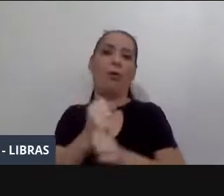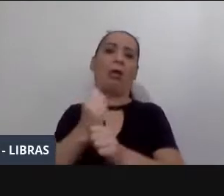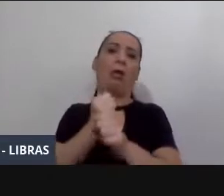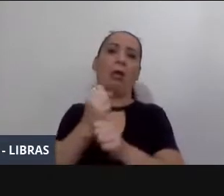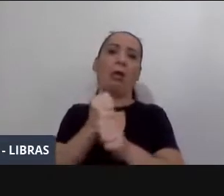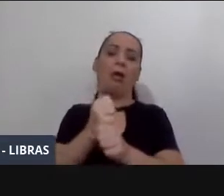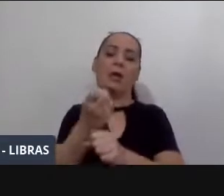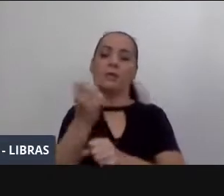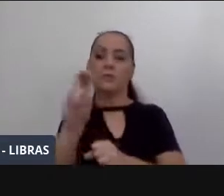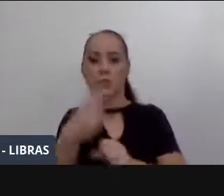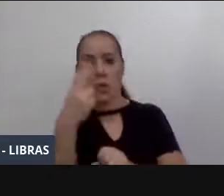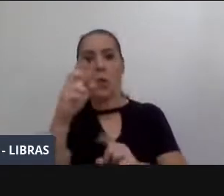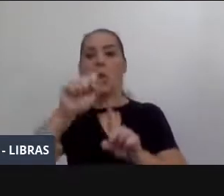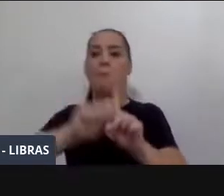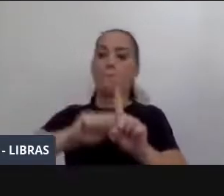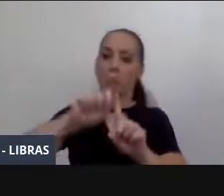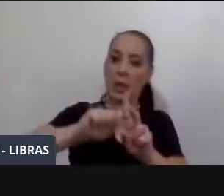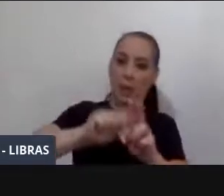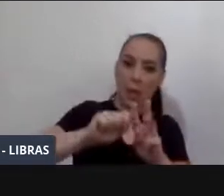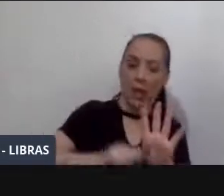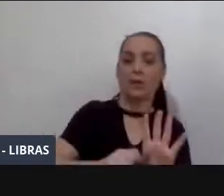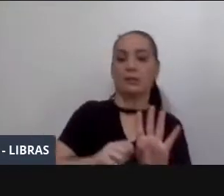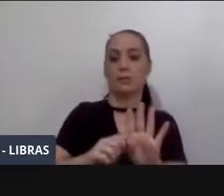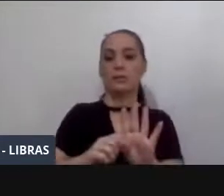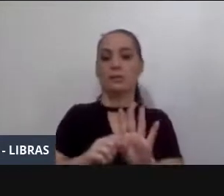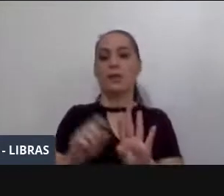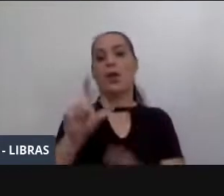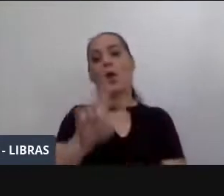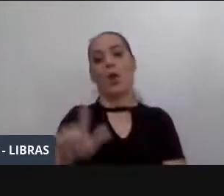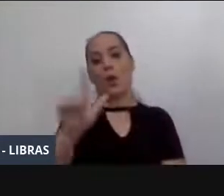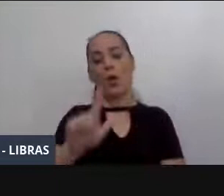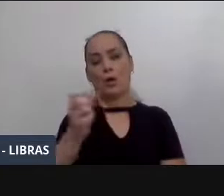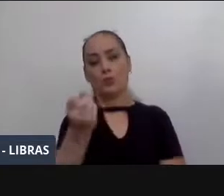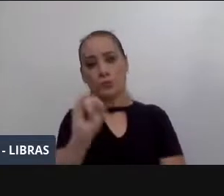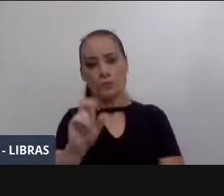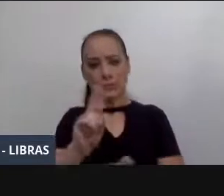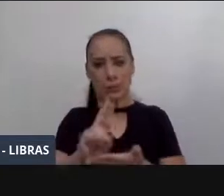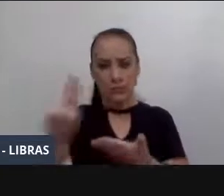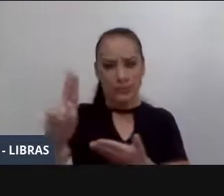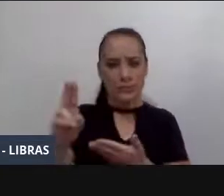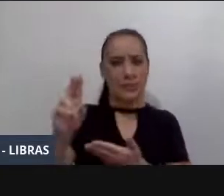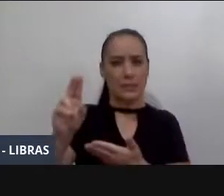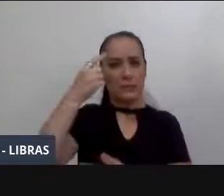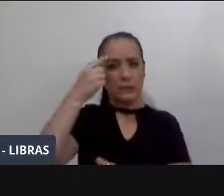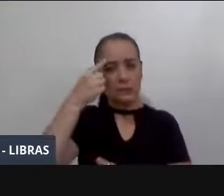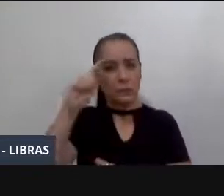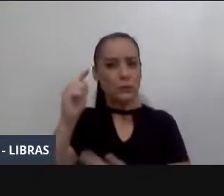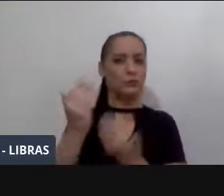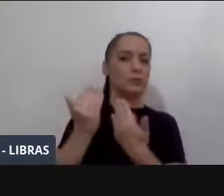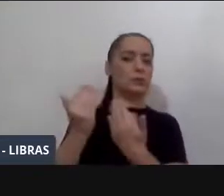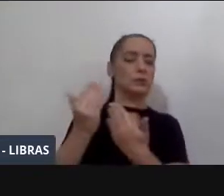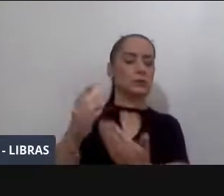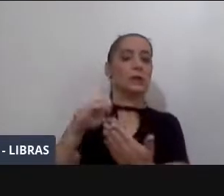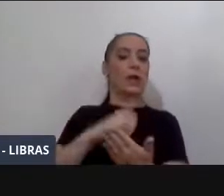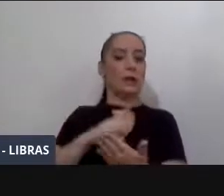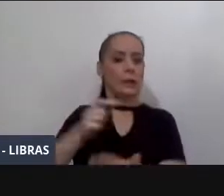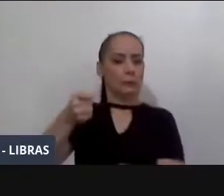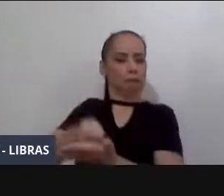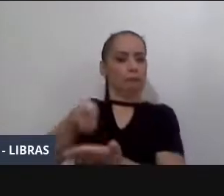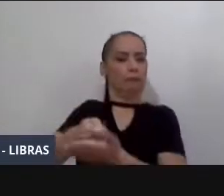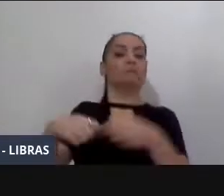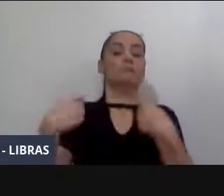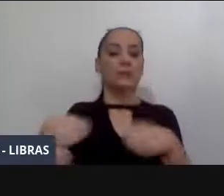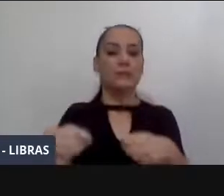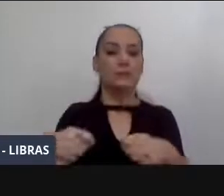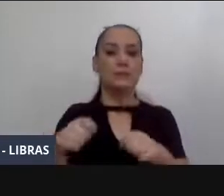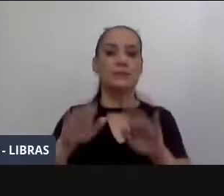selecionando desde o início. Aquelas que a gente tem dúvida, tem que ser extremamente rigoroso. Aquelas que já comprovaram que são fiáveis, tem que partir